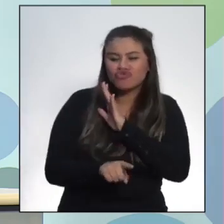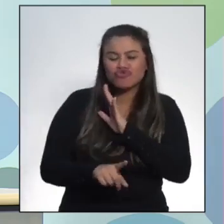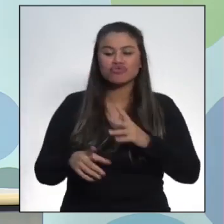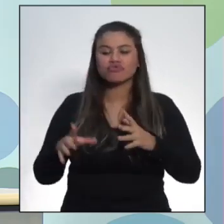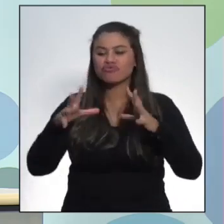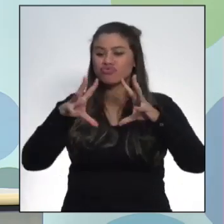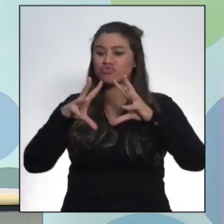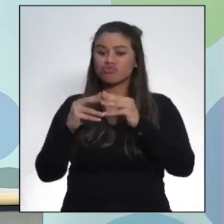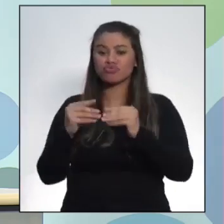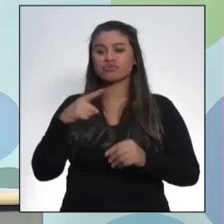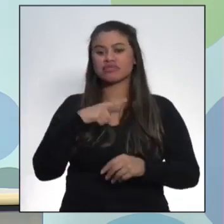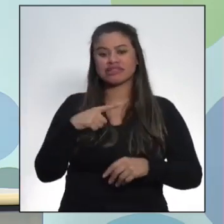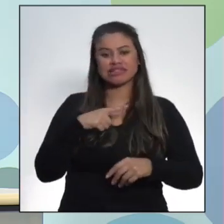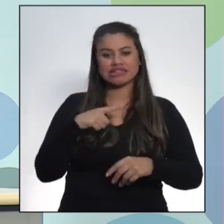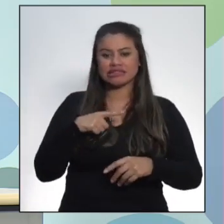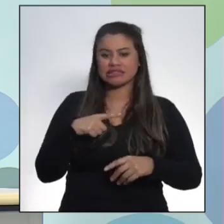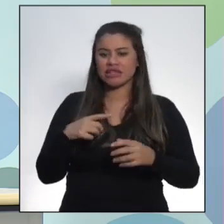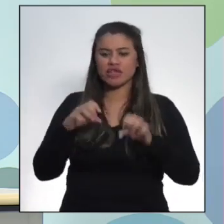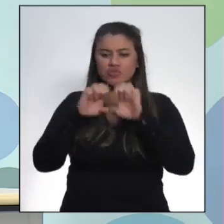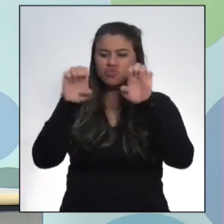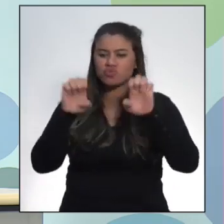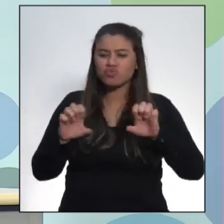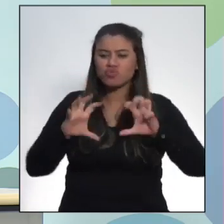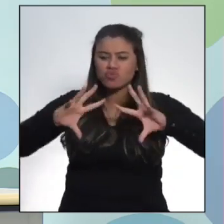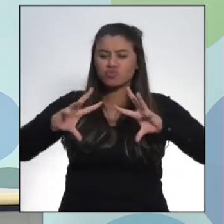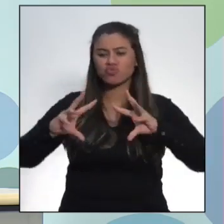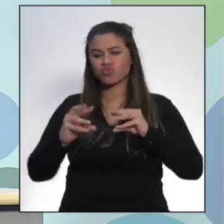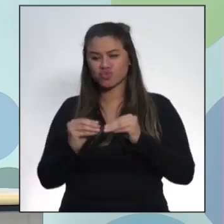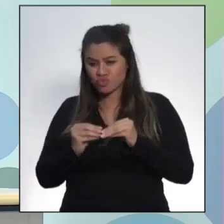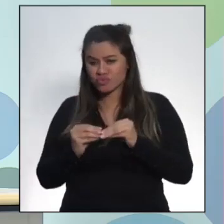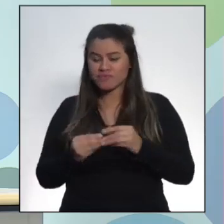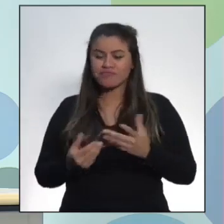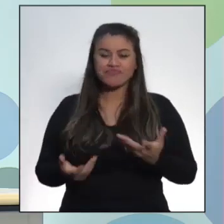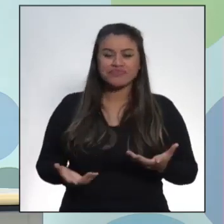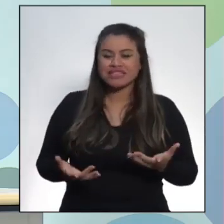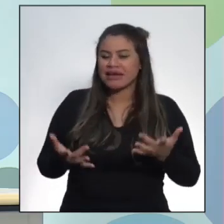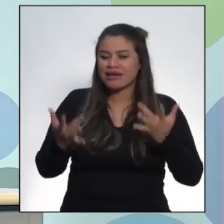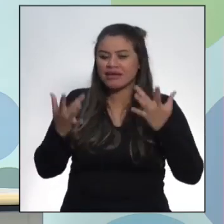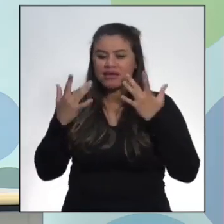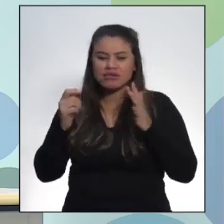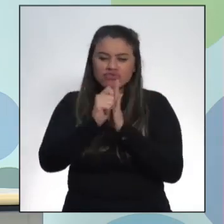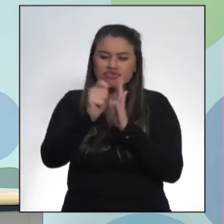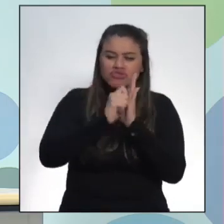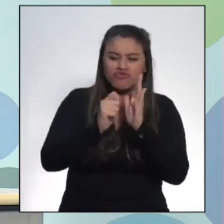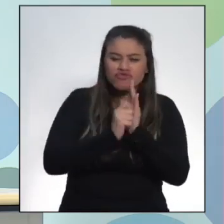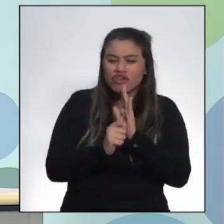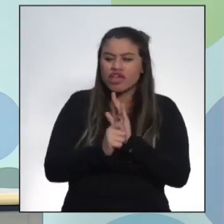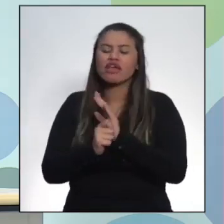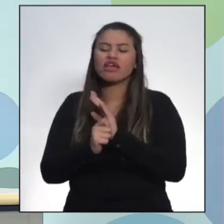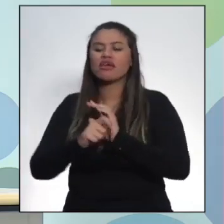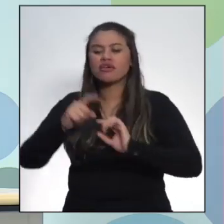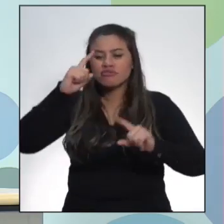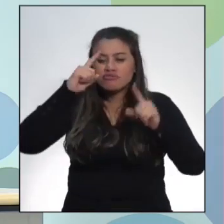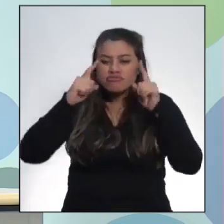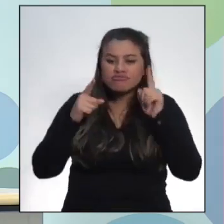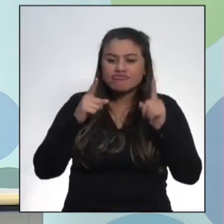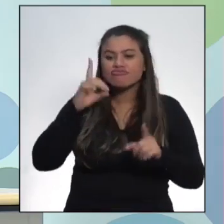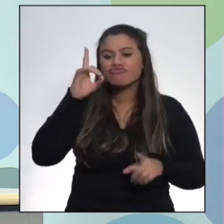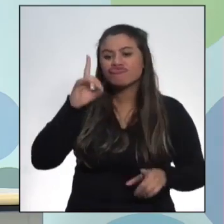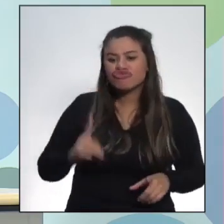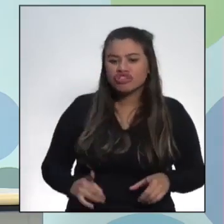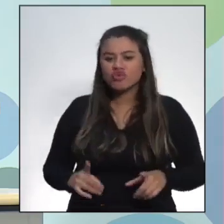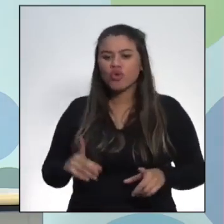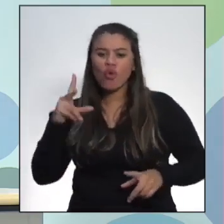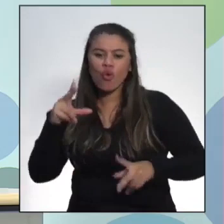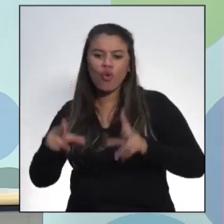envolve tudo que é tipo de estrutura. Você aprende a fazer, a dramatizar, a escrever, a dirigir, ou seja,